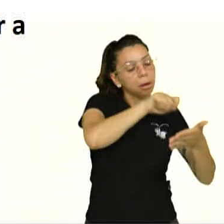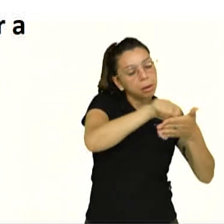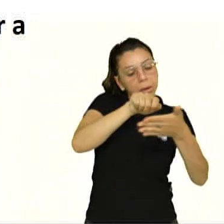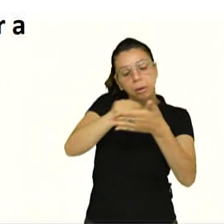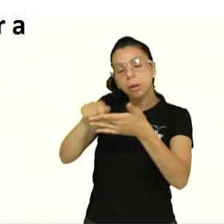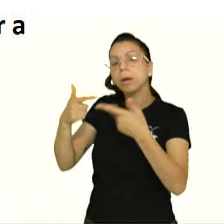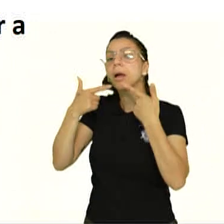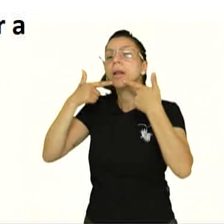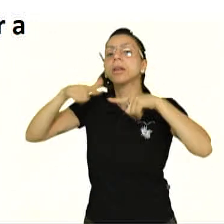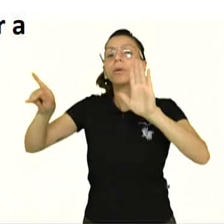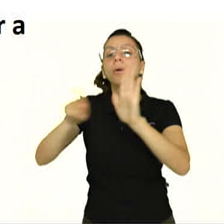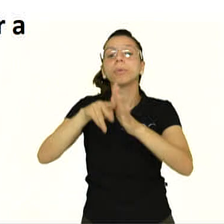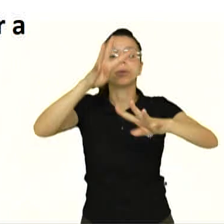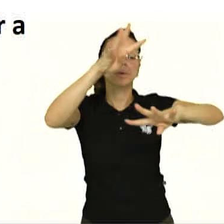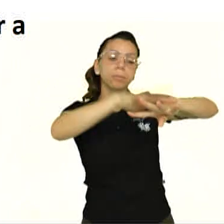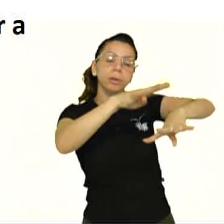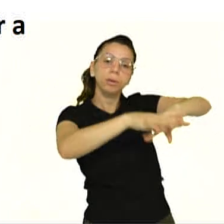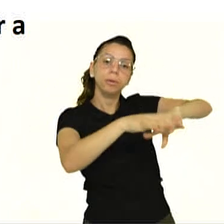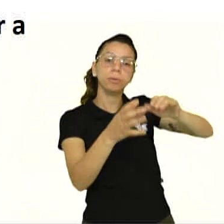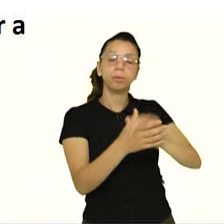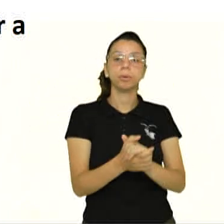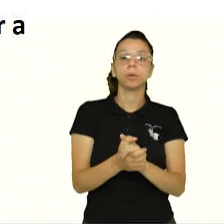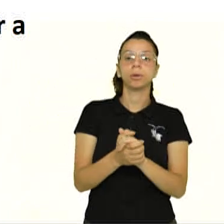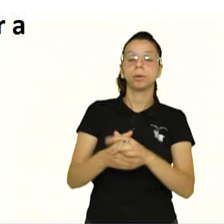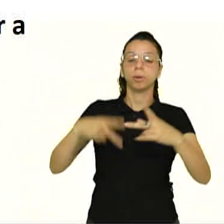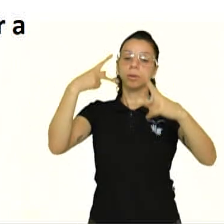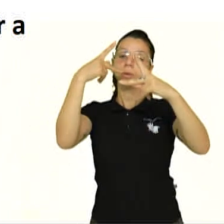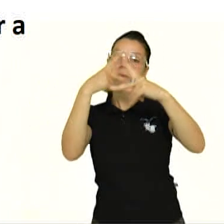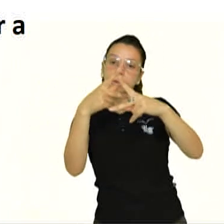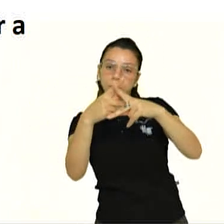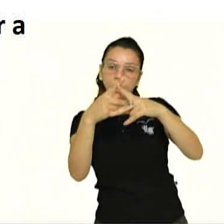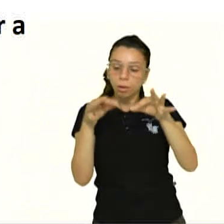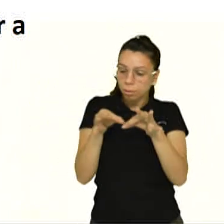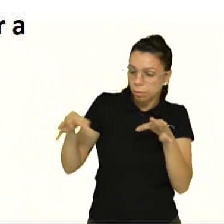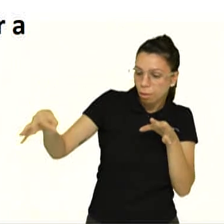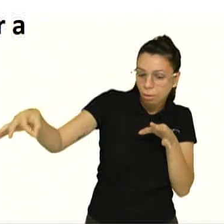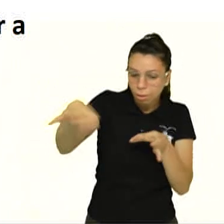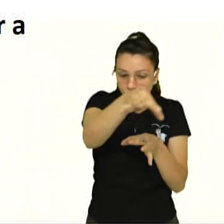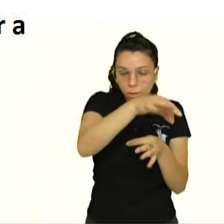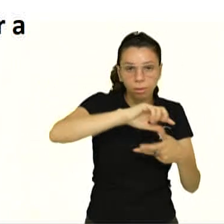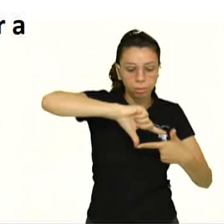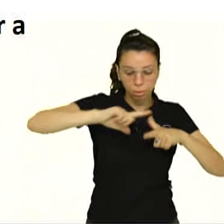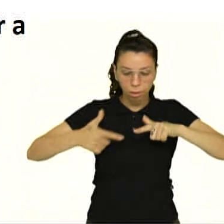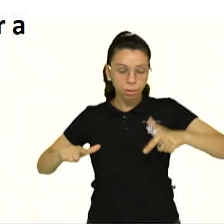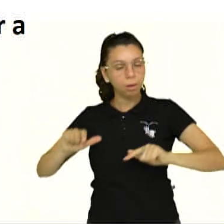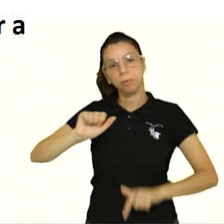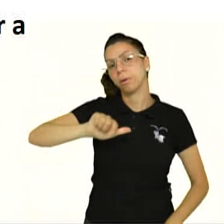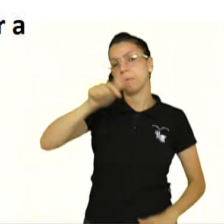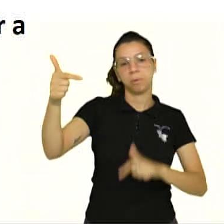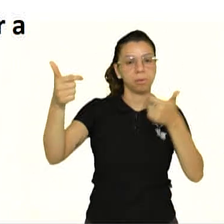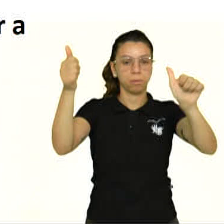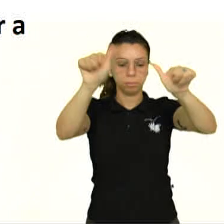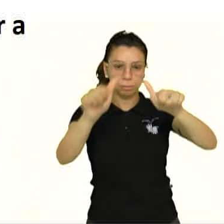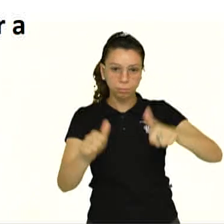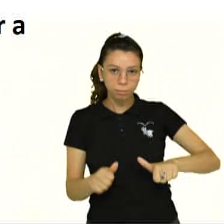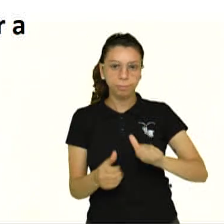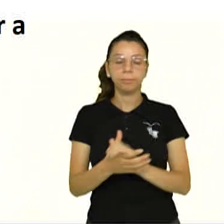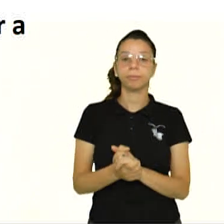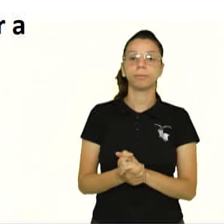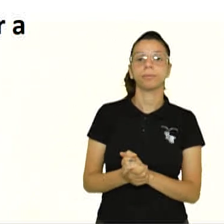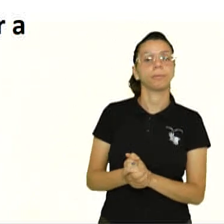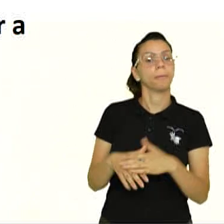língua matemática. Os caracteres são triângulos, circunferências geométricas e outras figuras, sem cujos meios